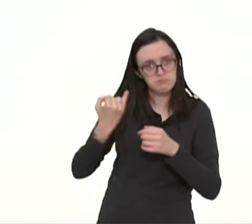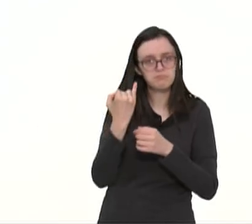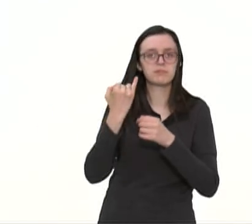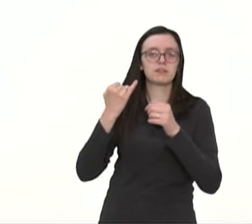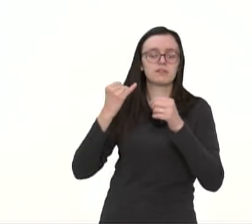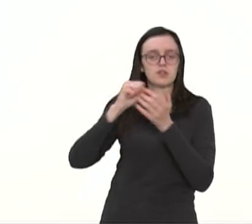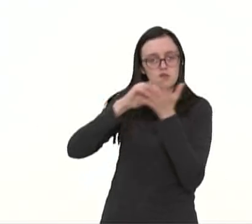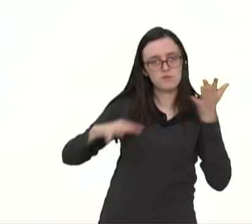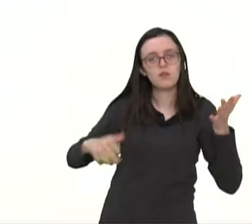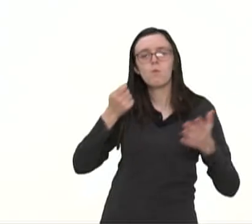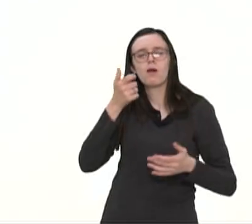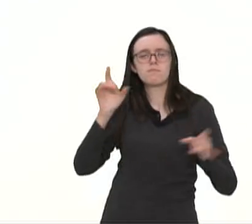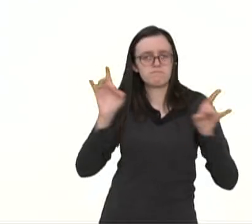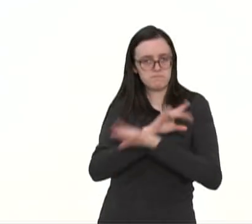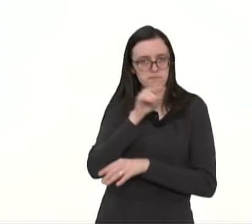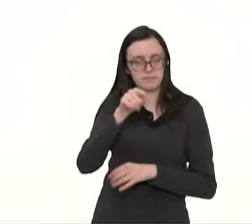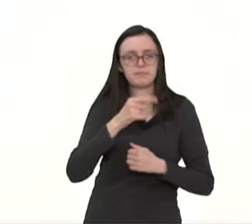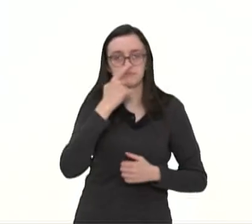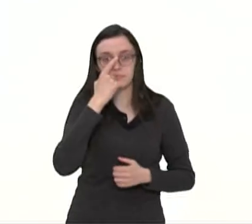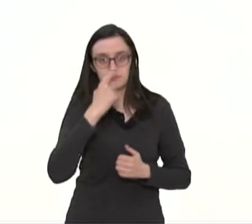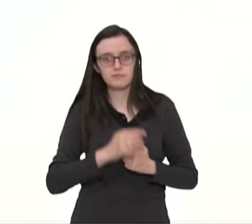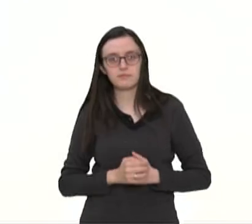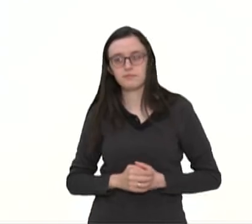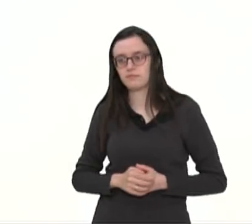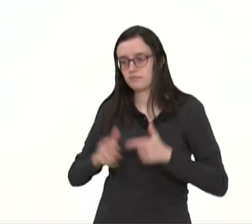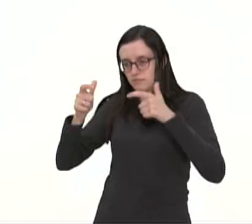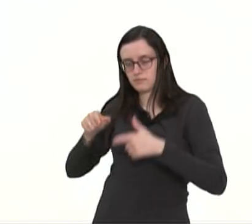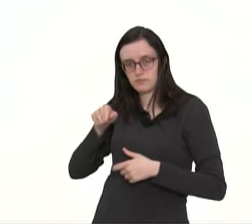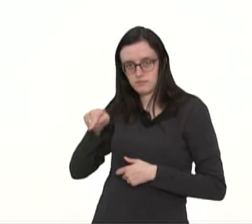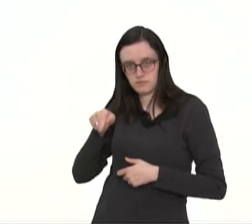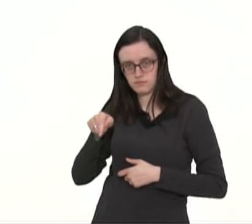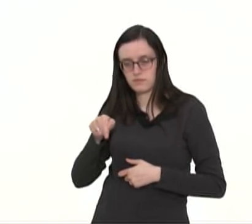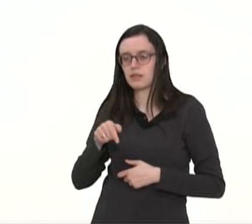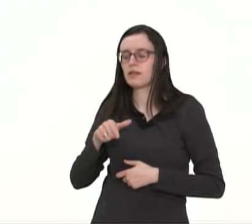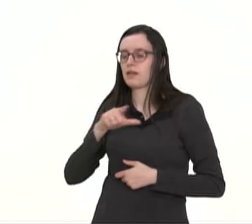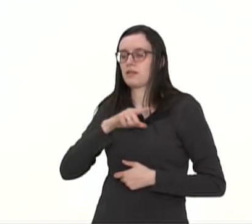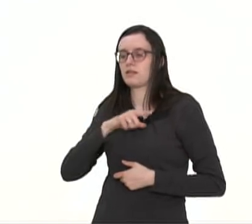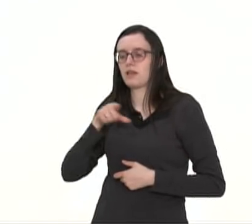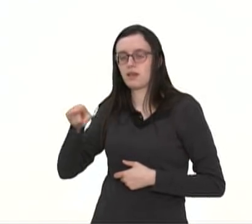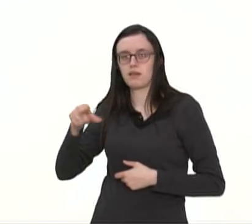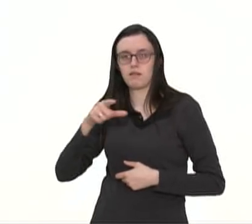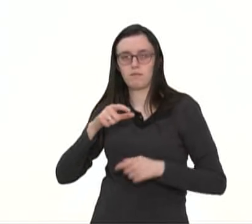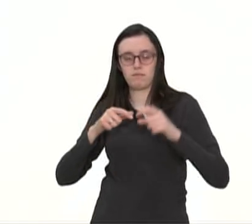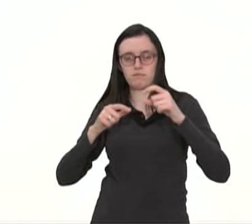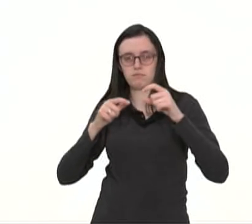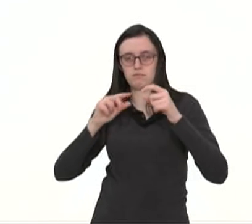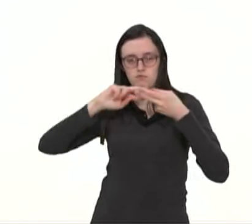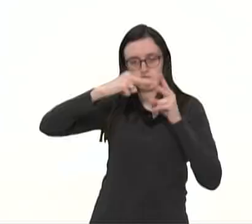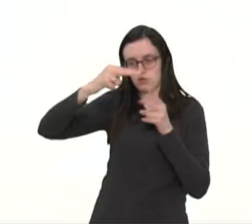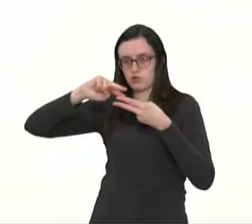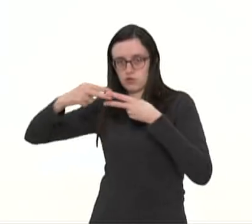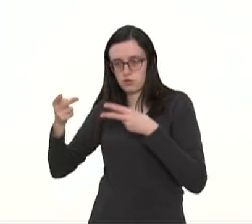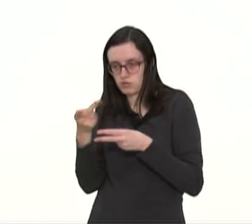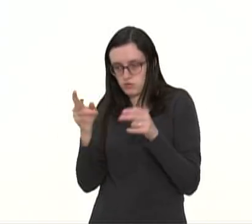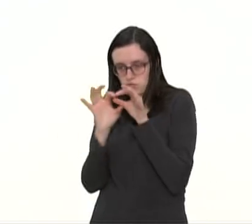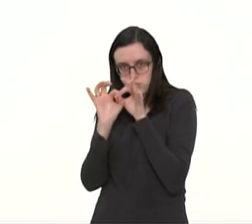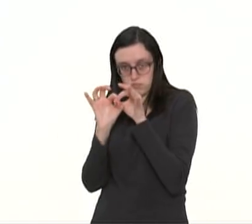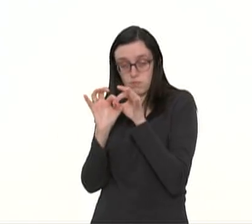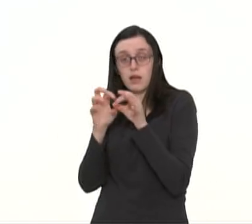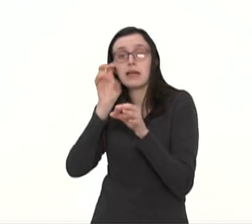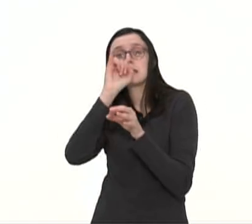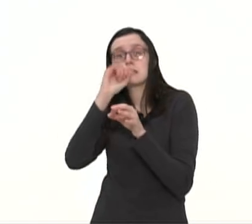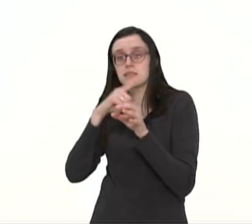parte. Em tomateiros, os genes azinho e cezinho encontram-se ligados. O